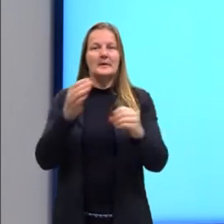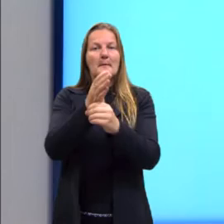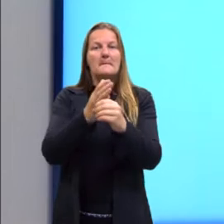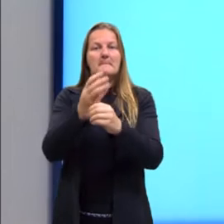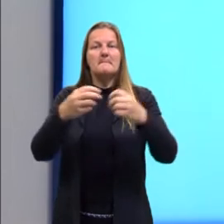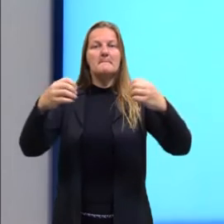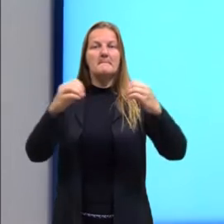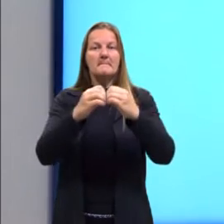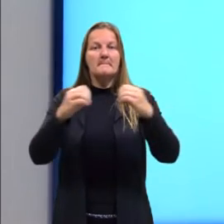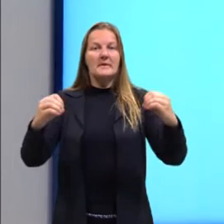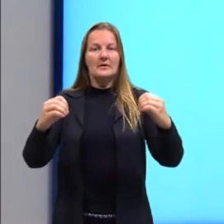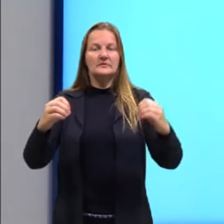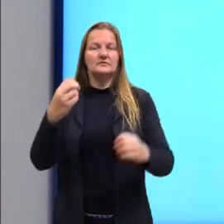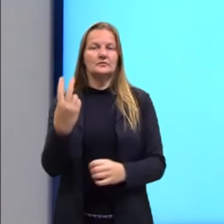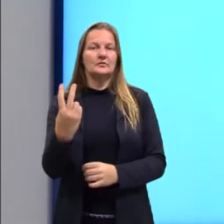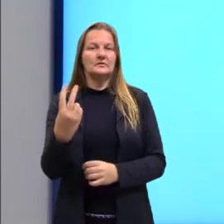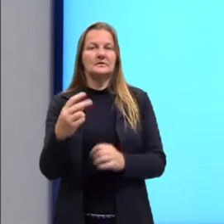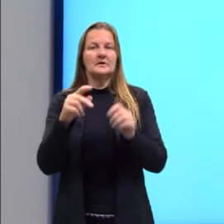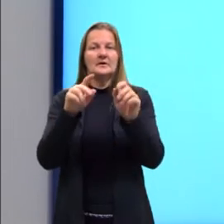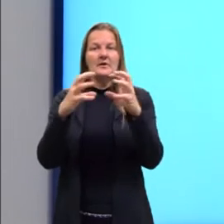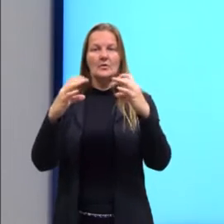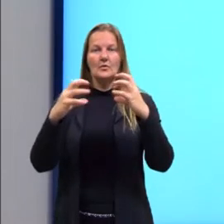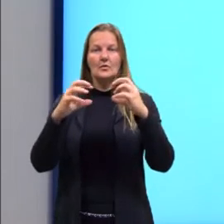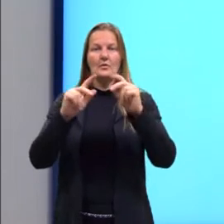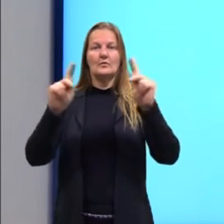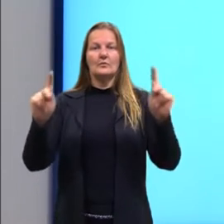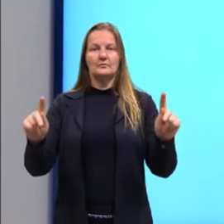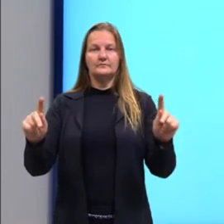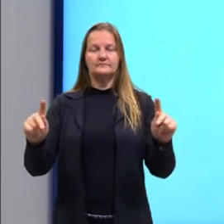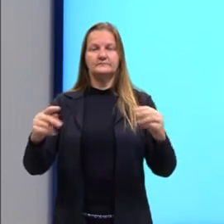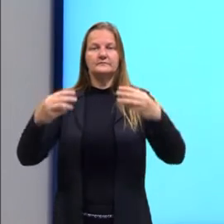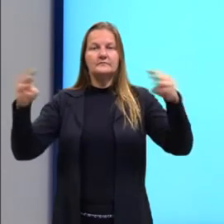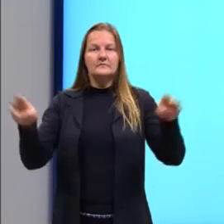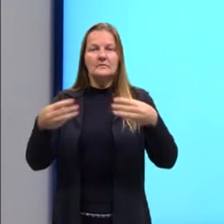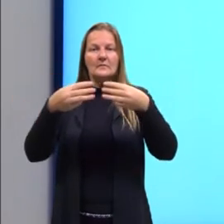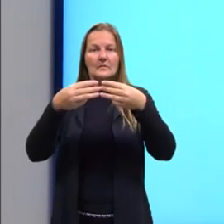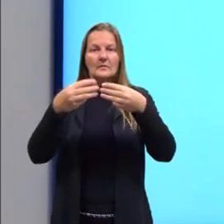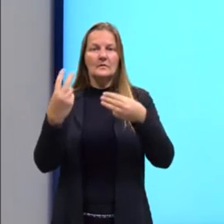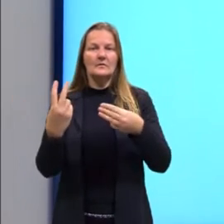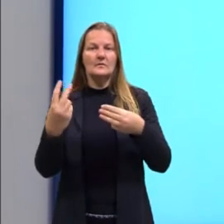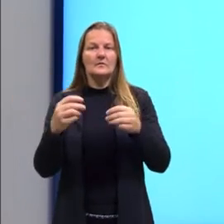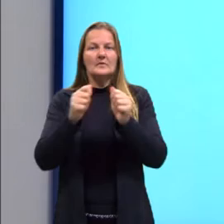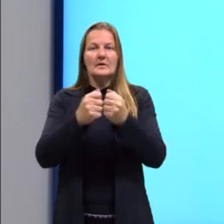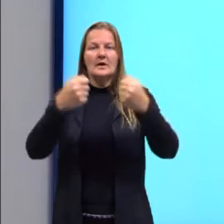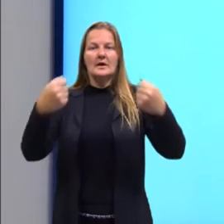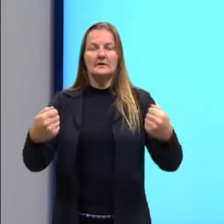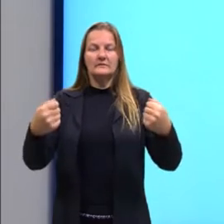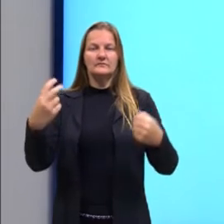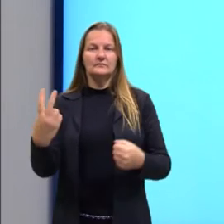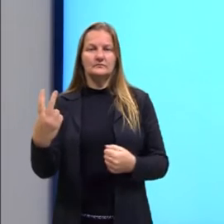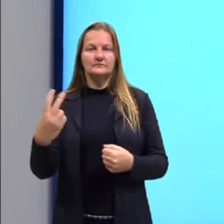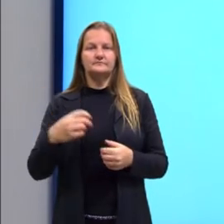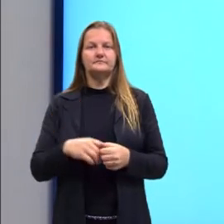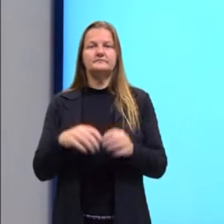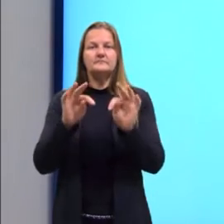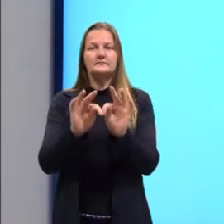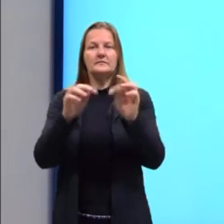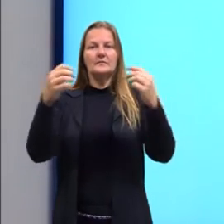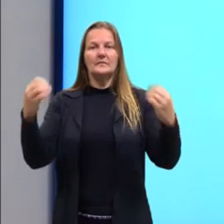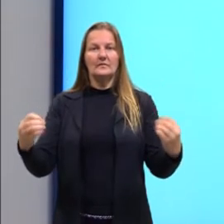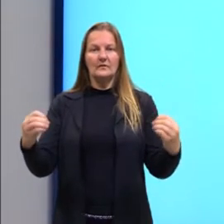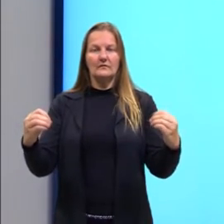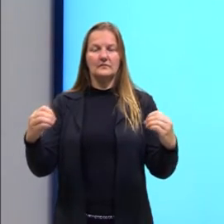que tá dividido em profase 2 metafase 2 anafase 2 e